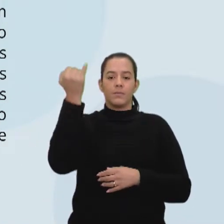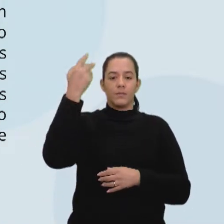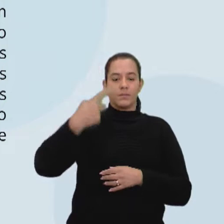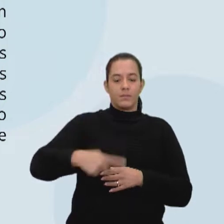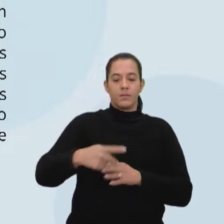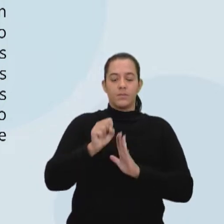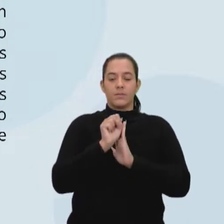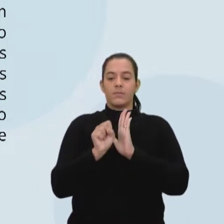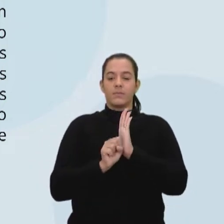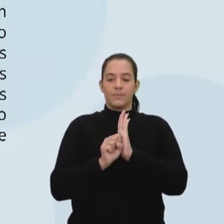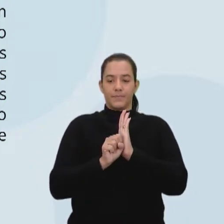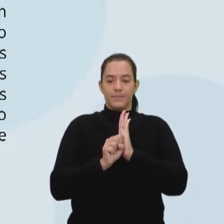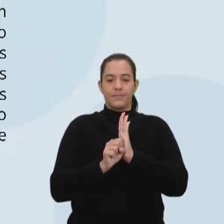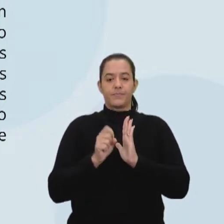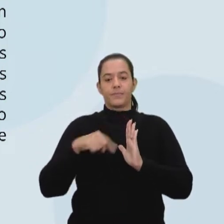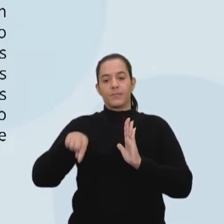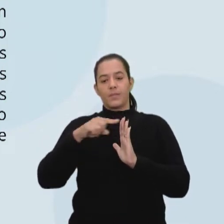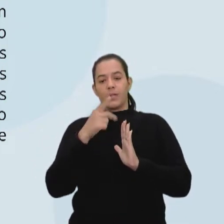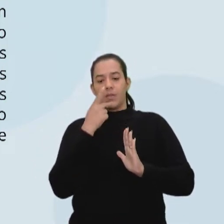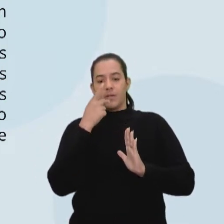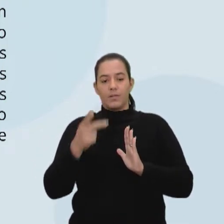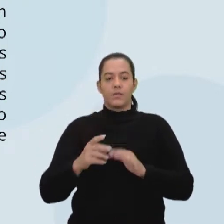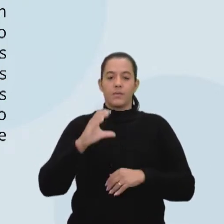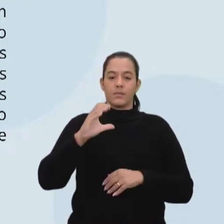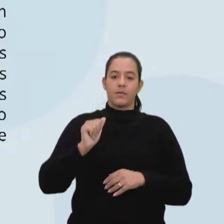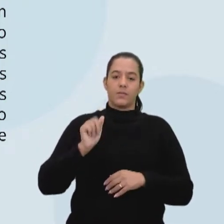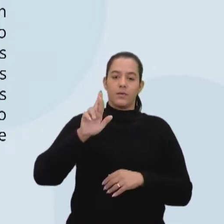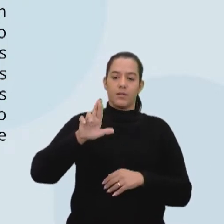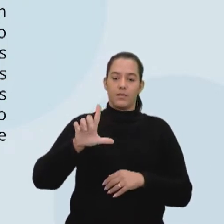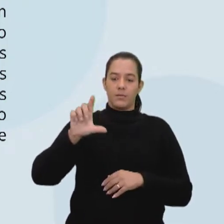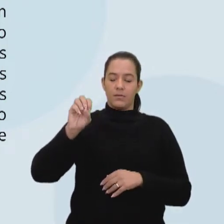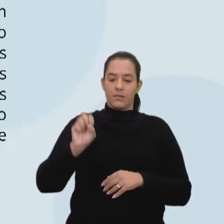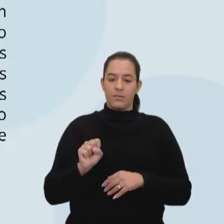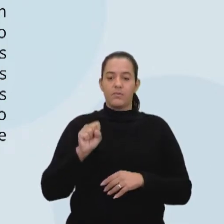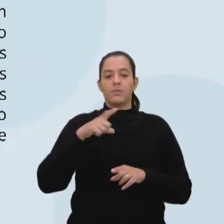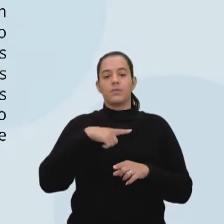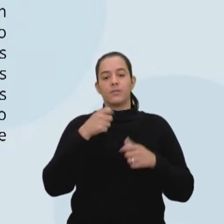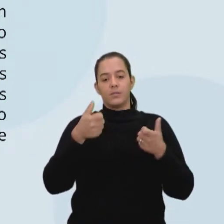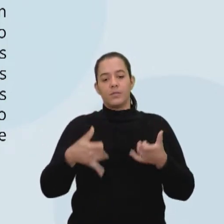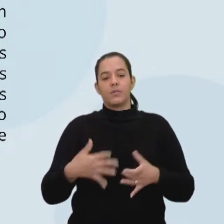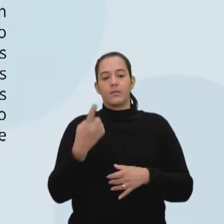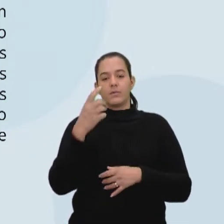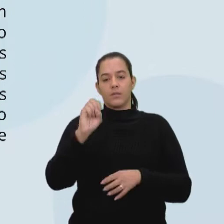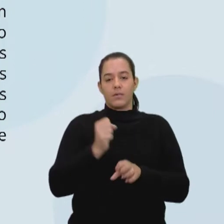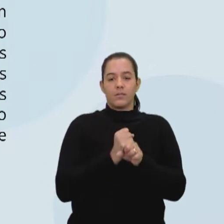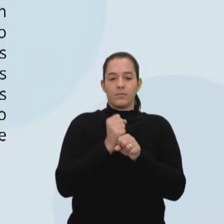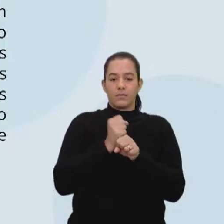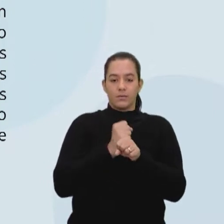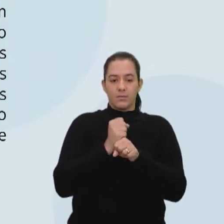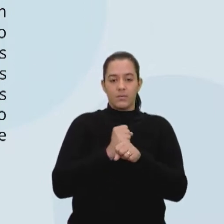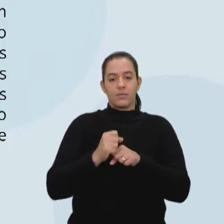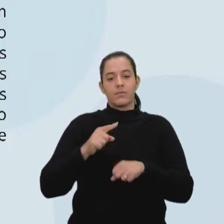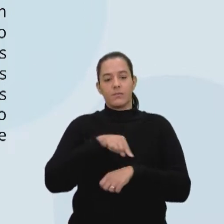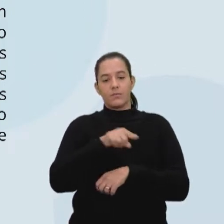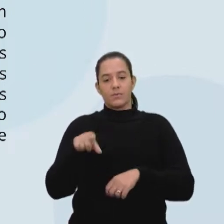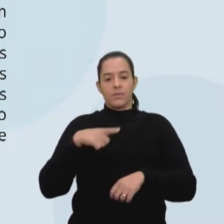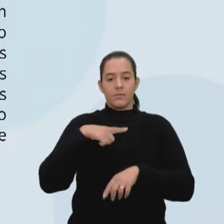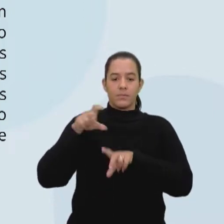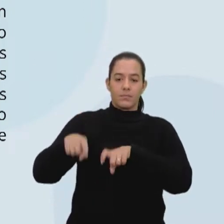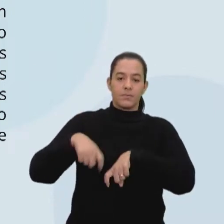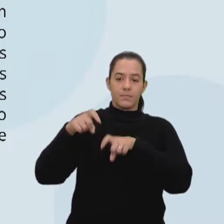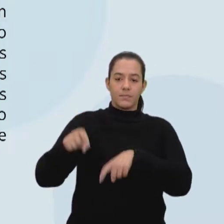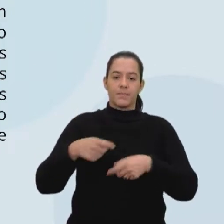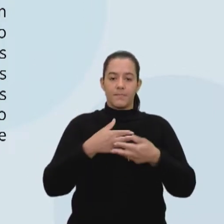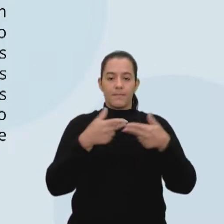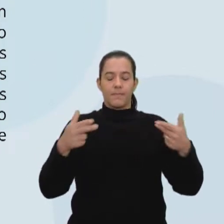século. A afirmação de Carlos Eduardo Lins da Silva tem a ver com os 10 anos de existência da Agência Mural de Jornalismo